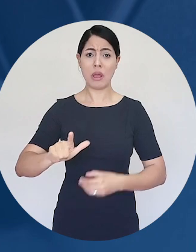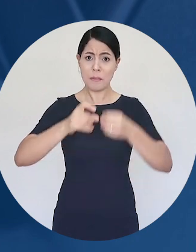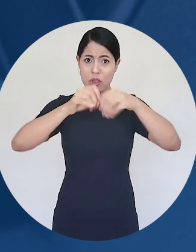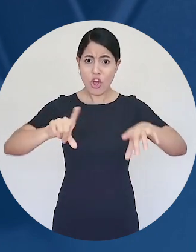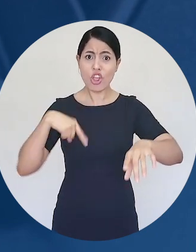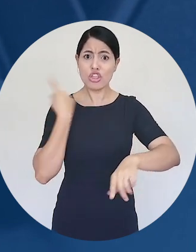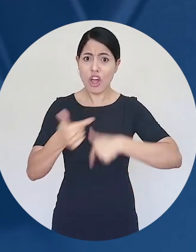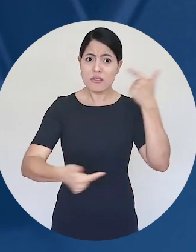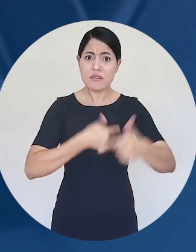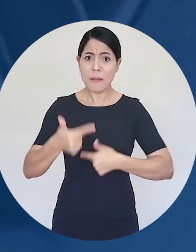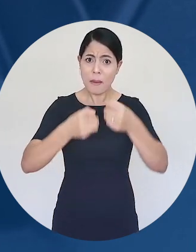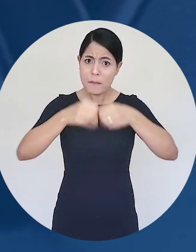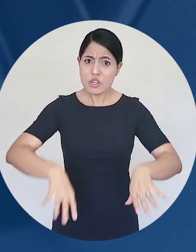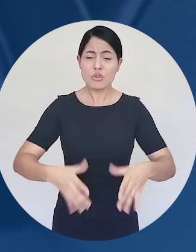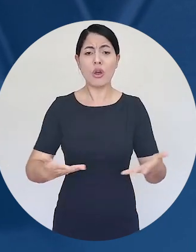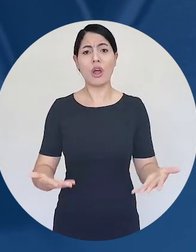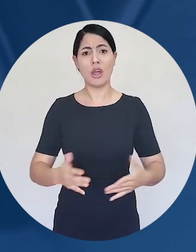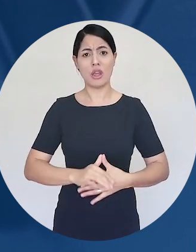está